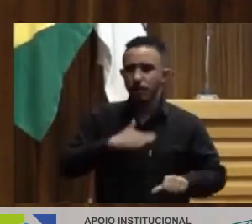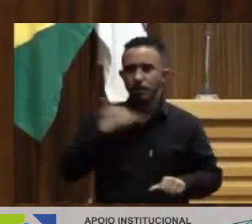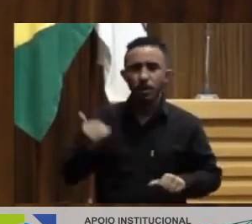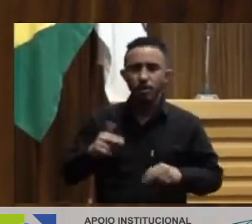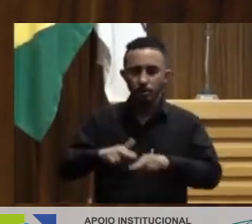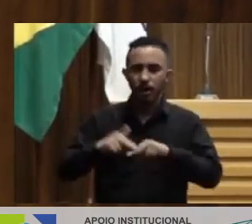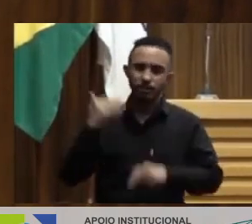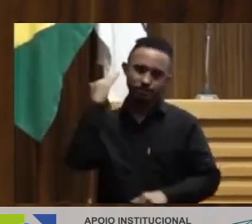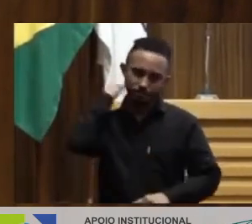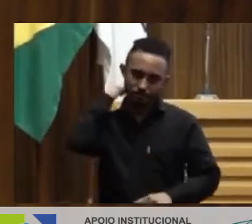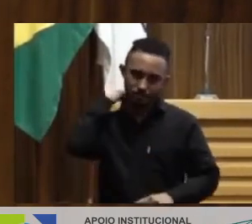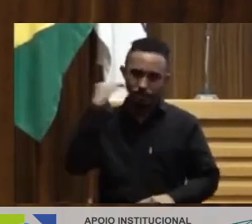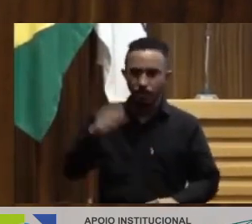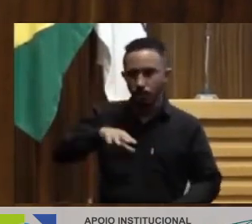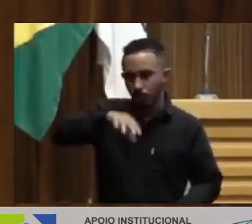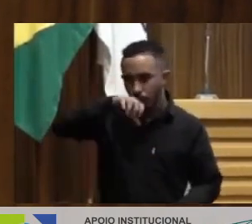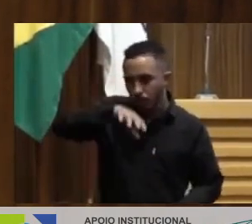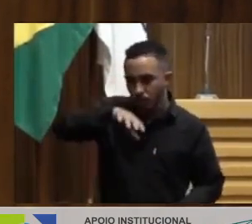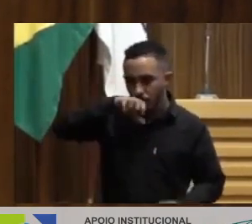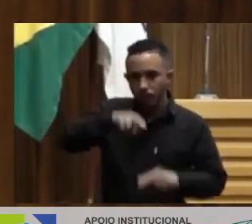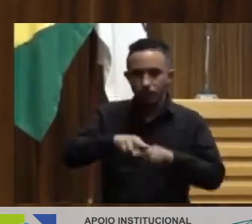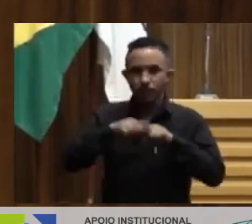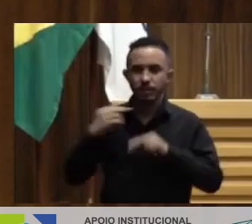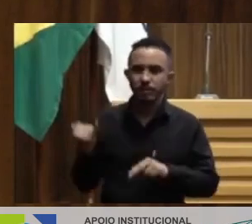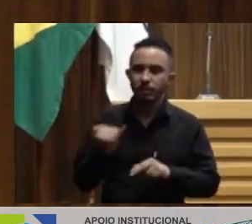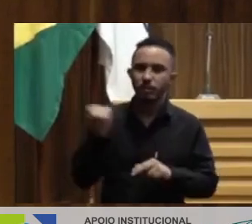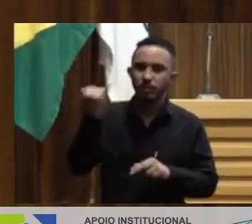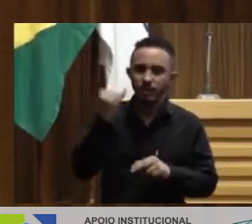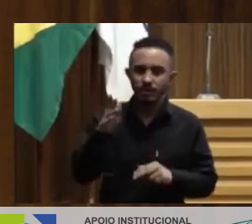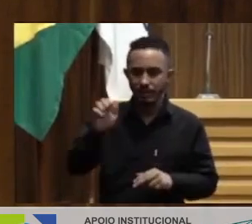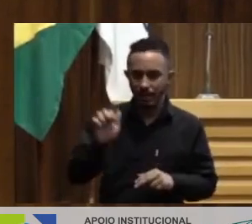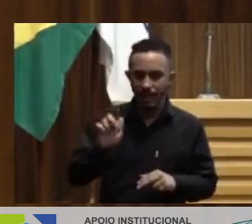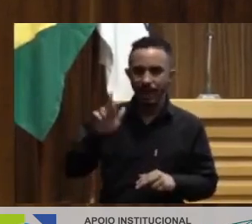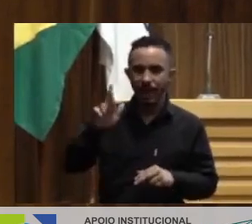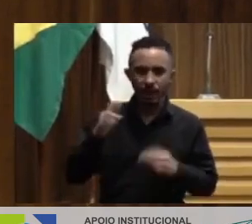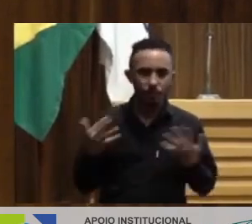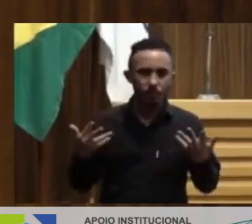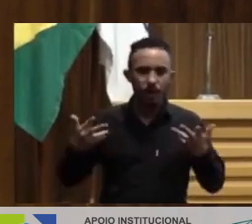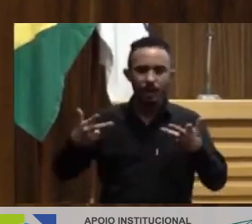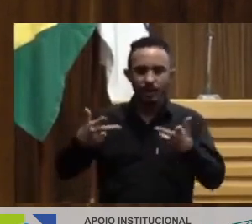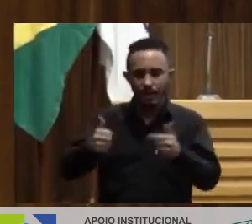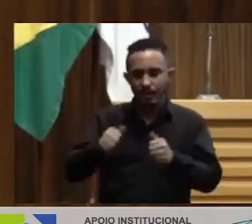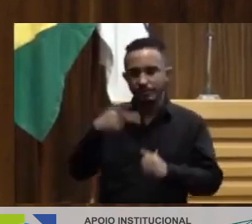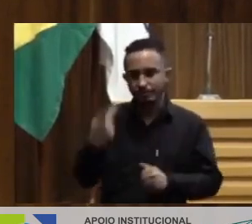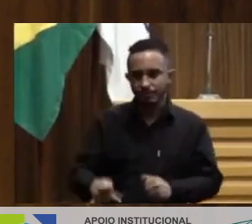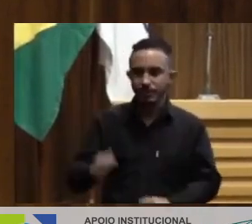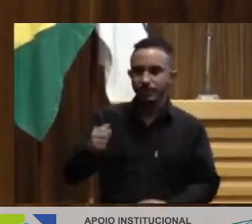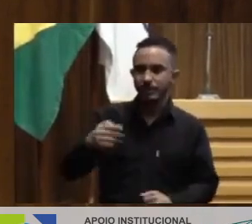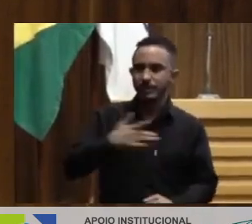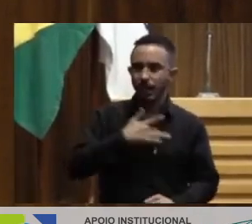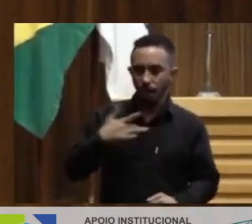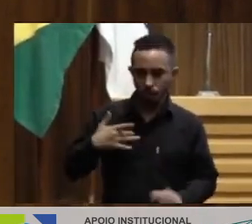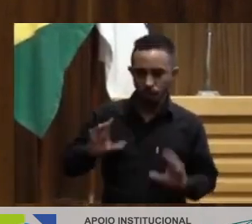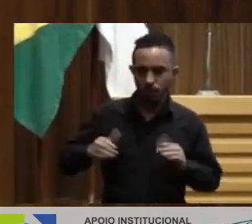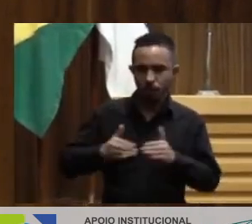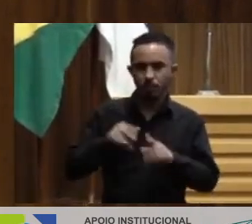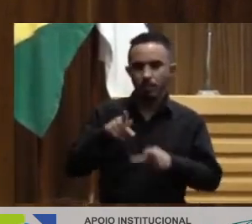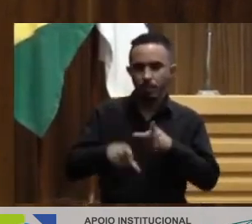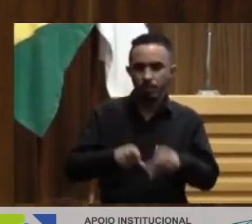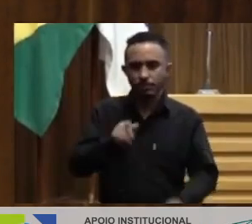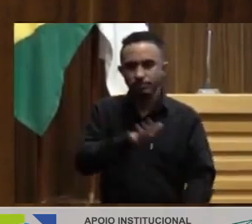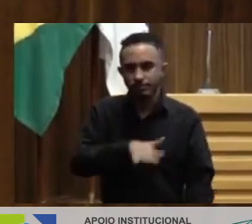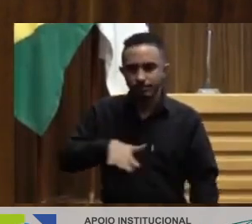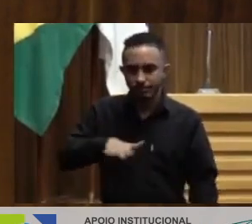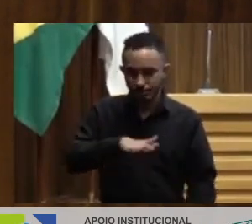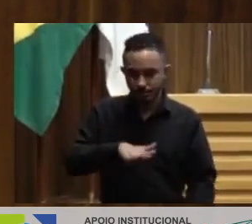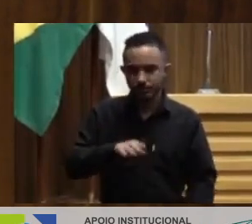Então, é fundamental a qualidade do ar para a saúde pública, inclusive. O